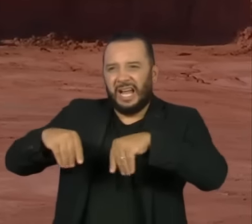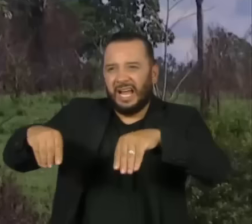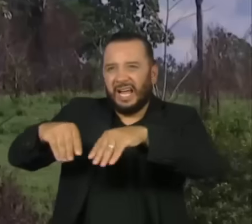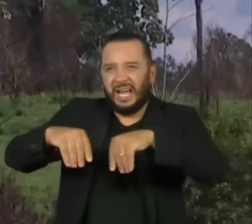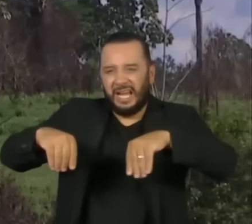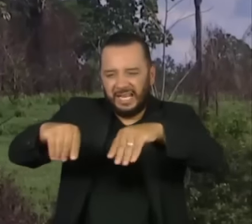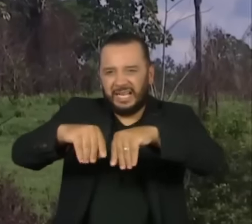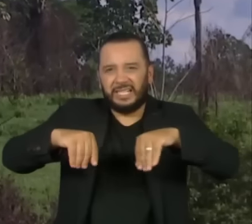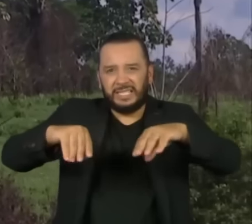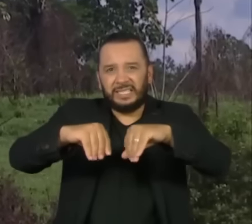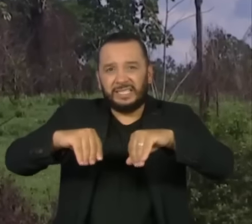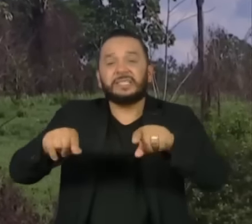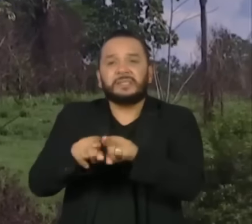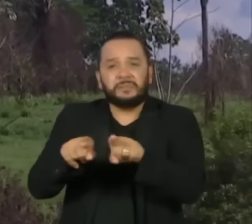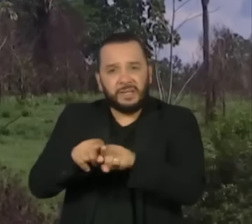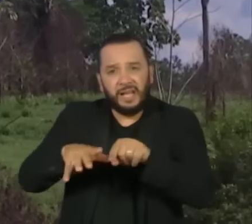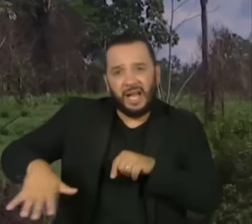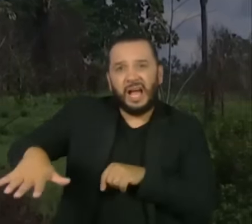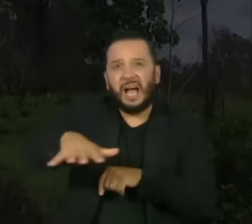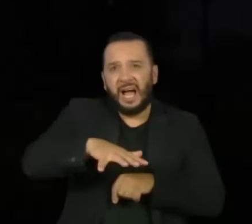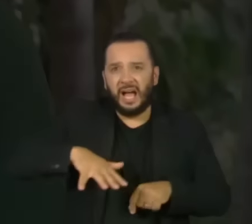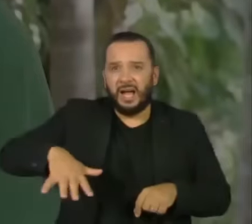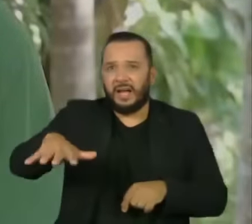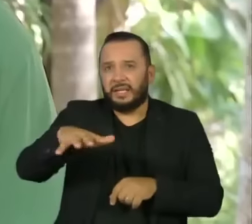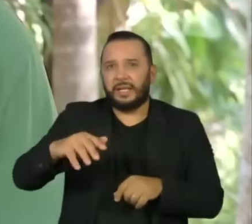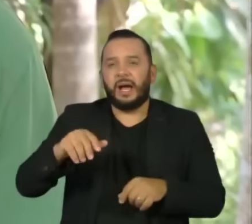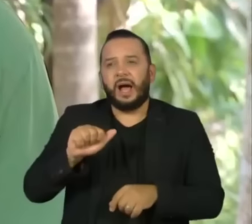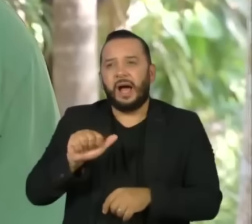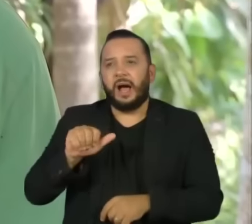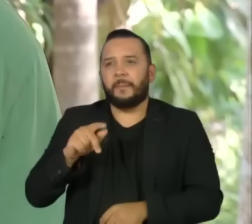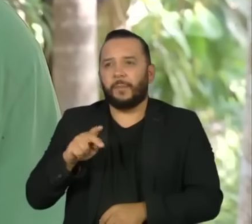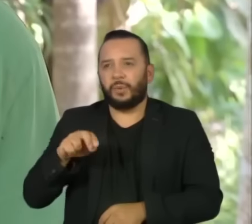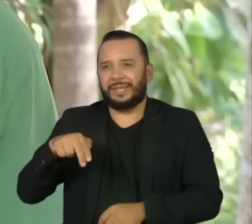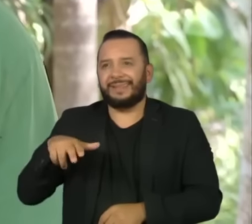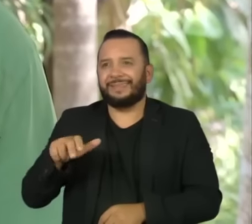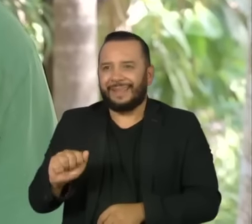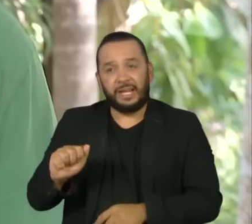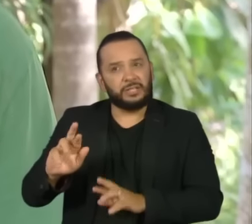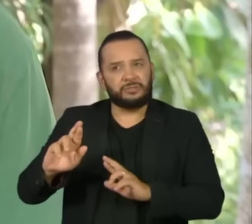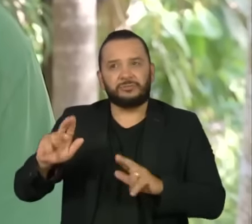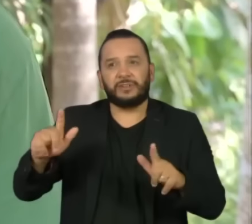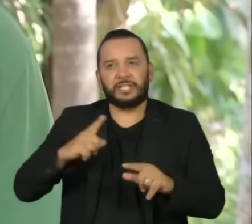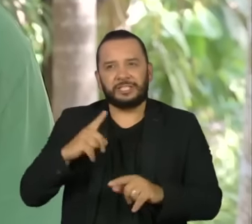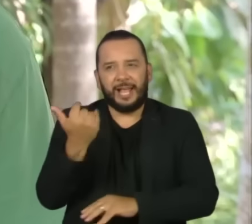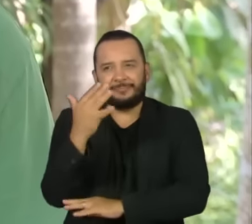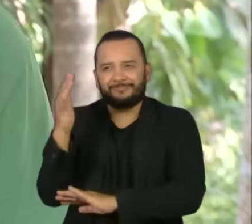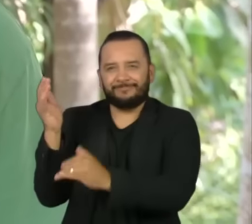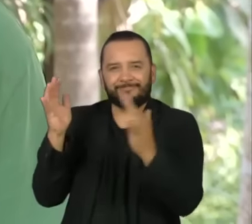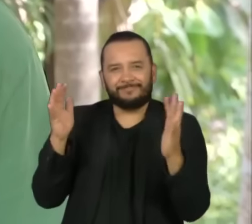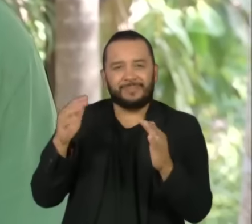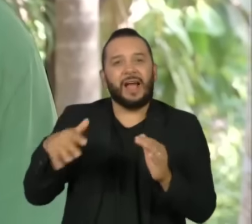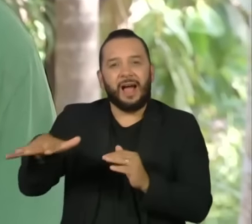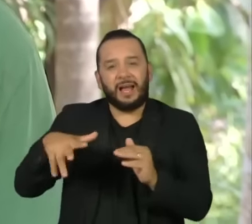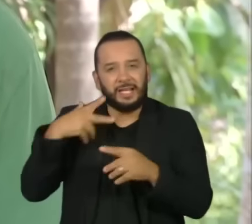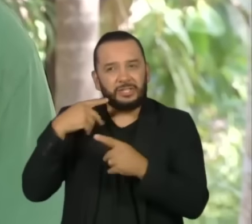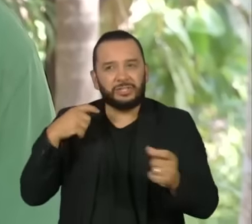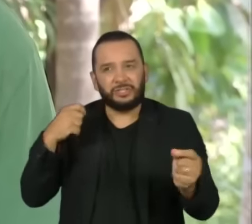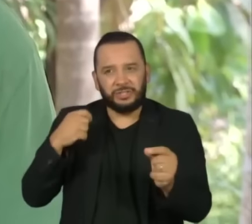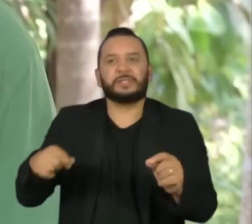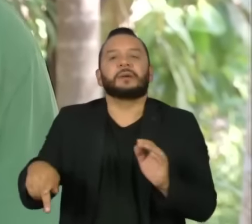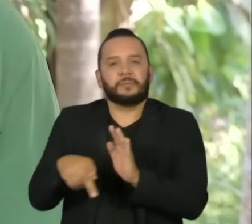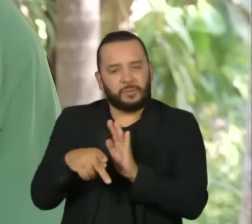no território Apurinã que o cenário é outro. E aqui a gente está dentro da terra indígena Caititu, né? É uma terra indígena localizada no